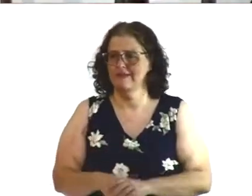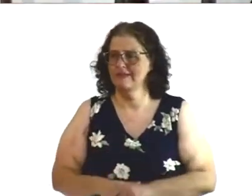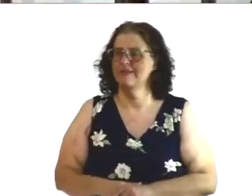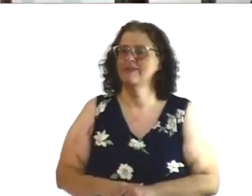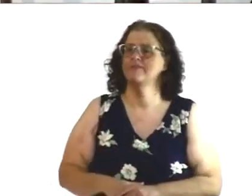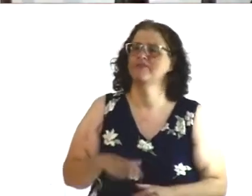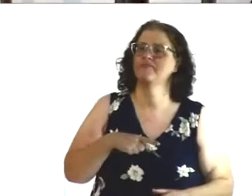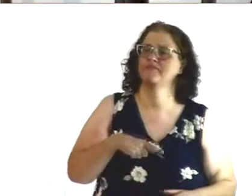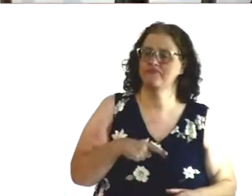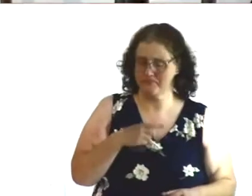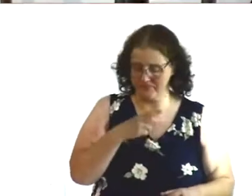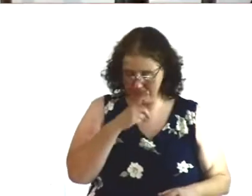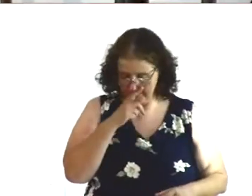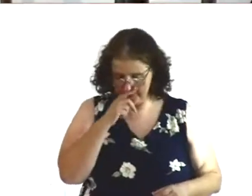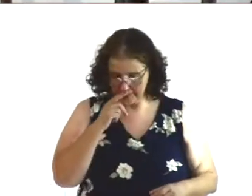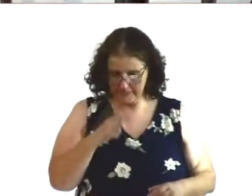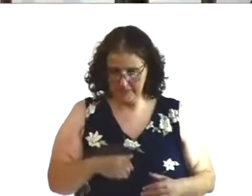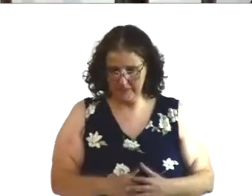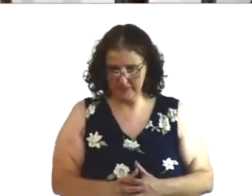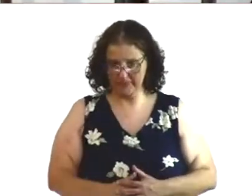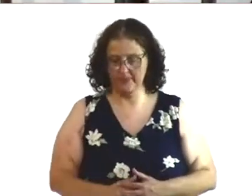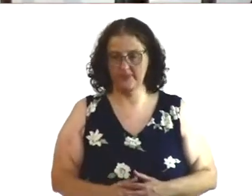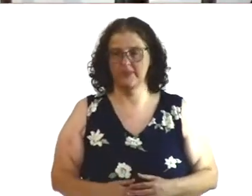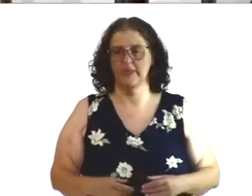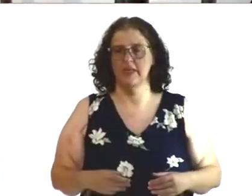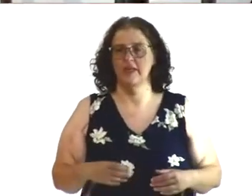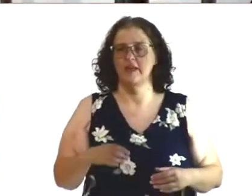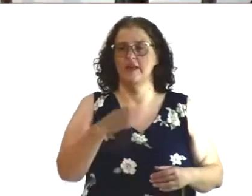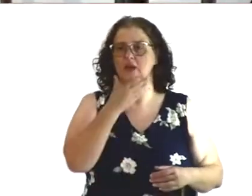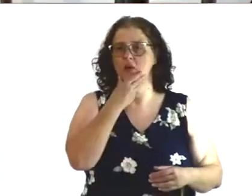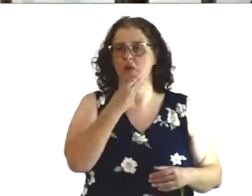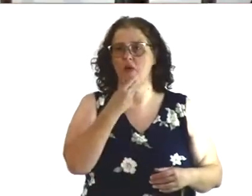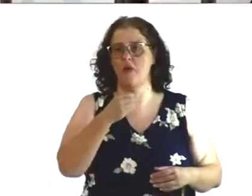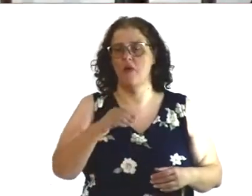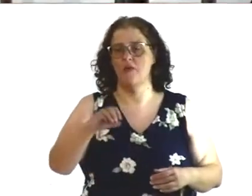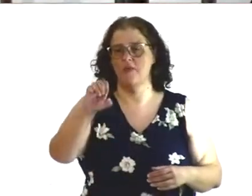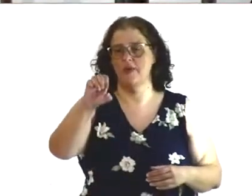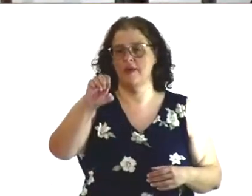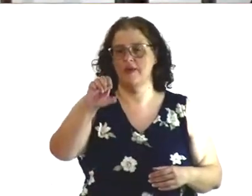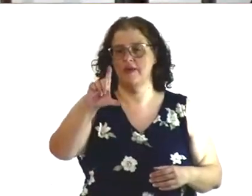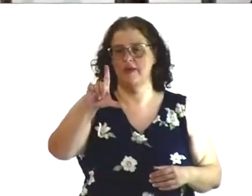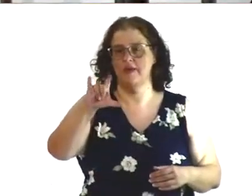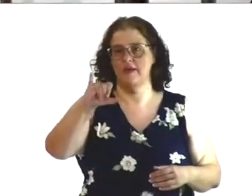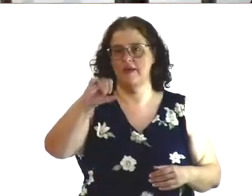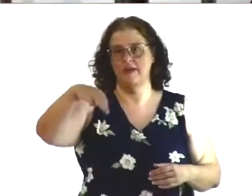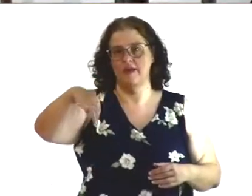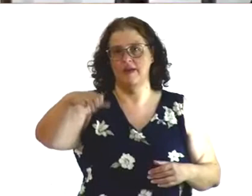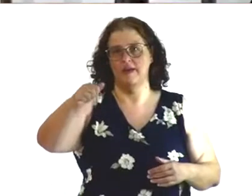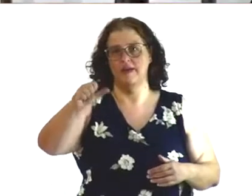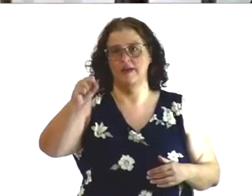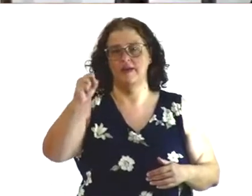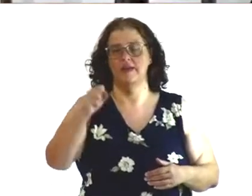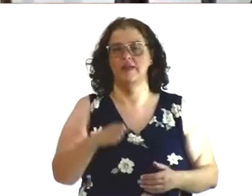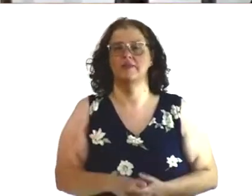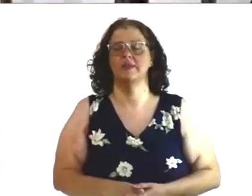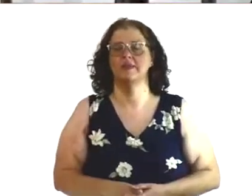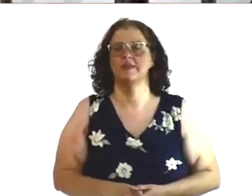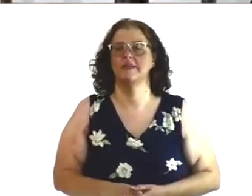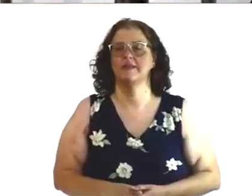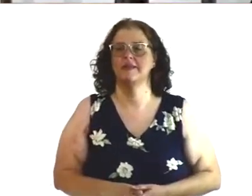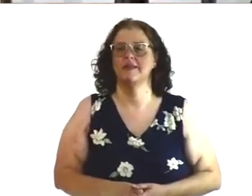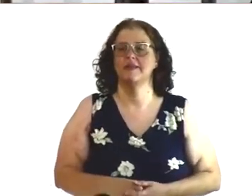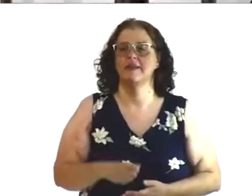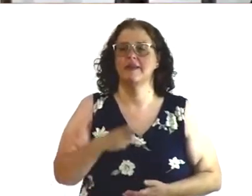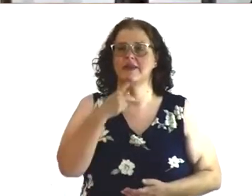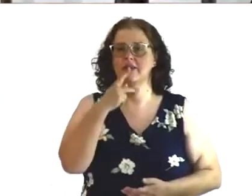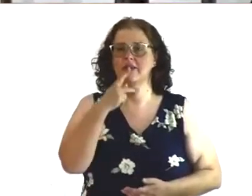o mago Elimas atrapalhou o caminho de um dos nossos pregadores, os magos,